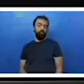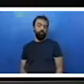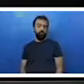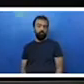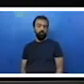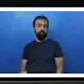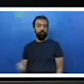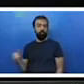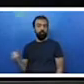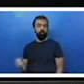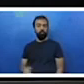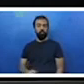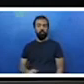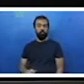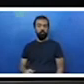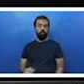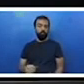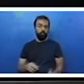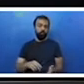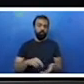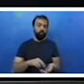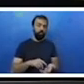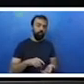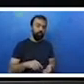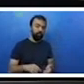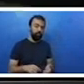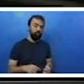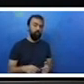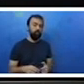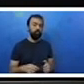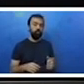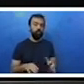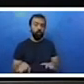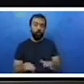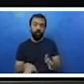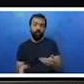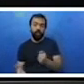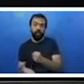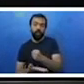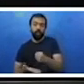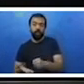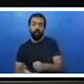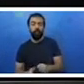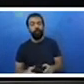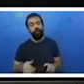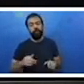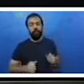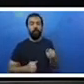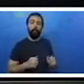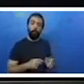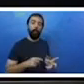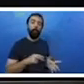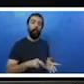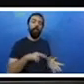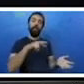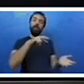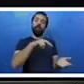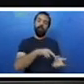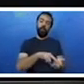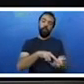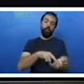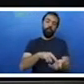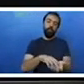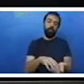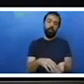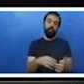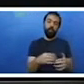um movimento, ela acontece nos movimentos base para a manobra. Então você precisa de uma velocidade para chegar naquela determinada manobra e realizar ela de